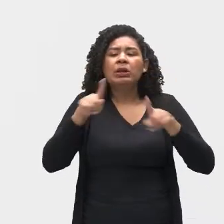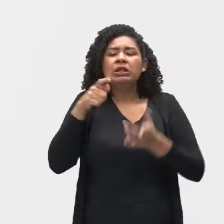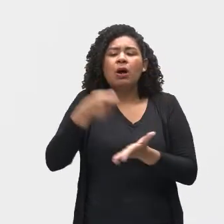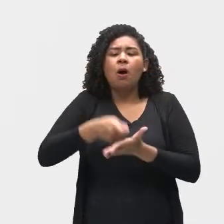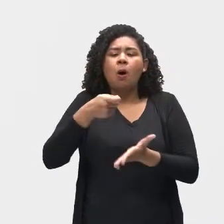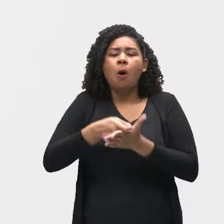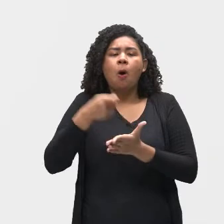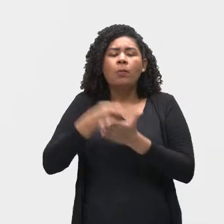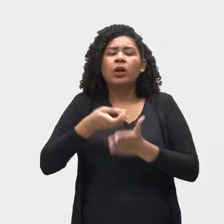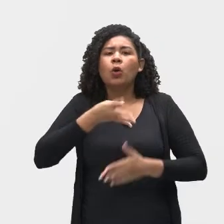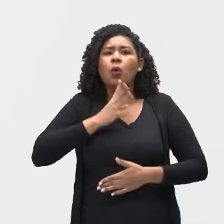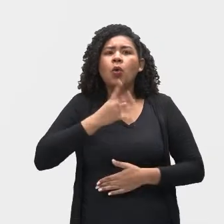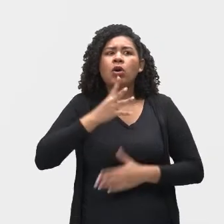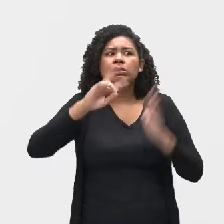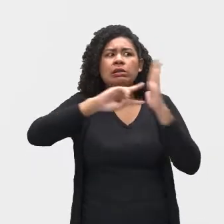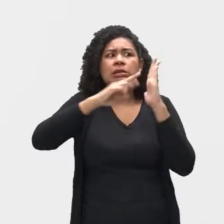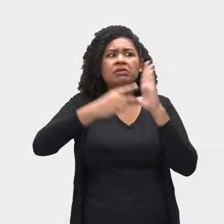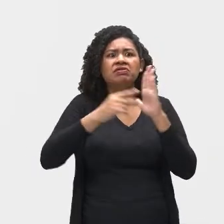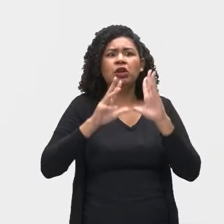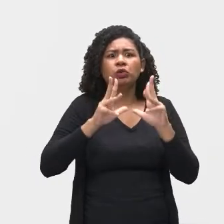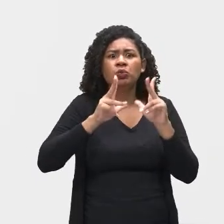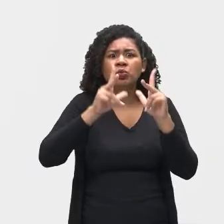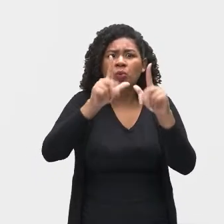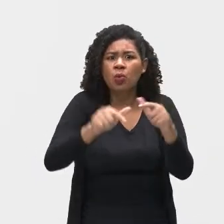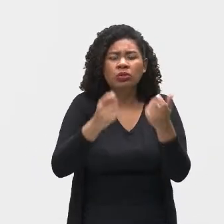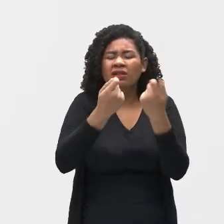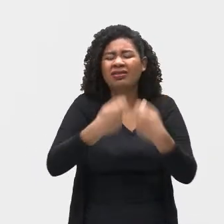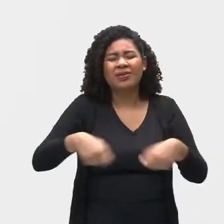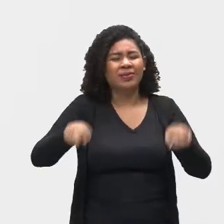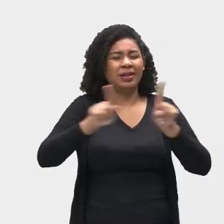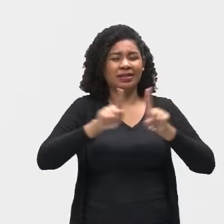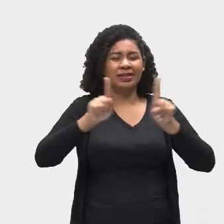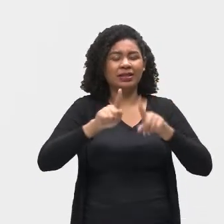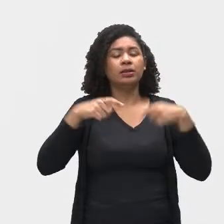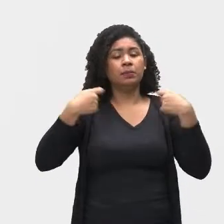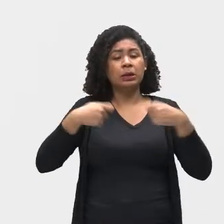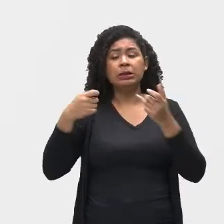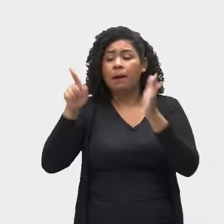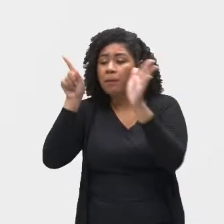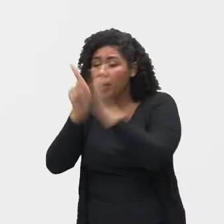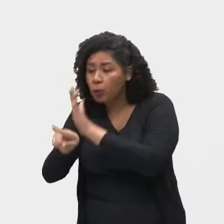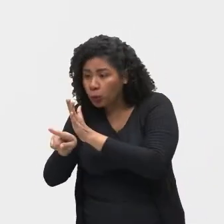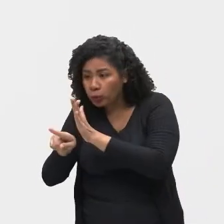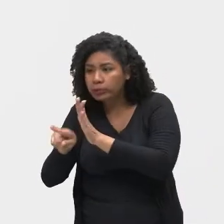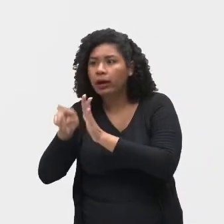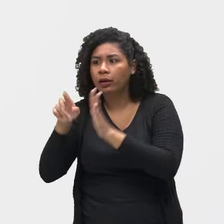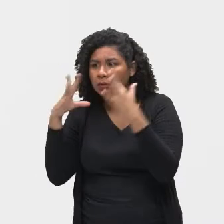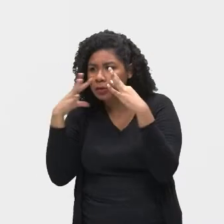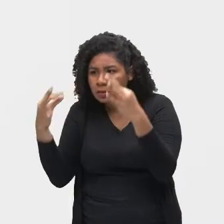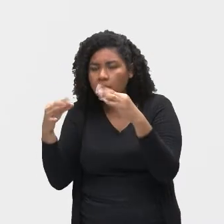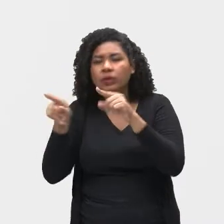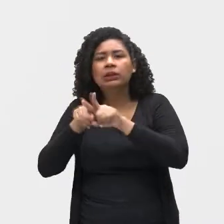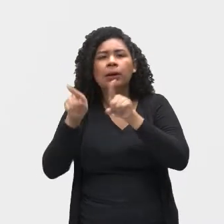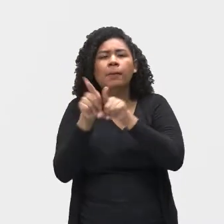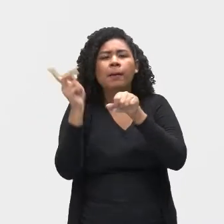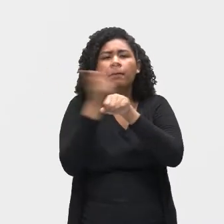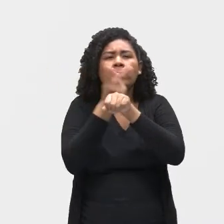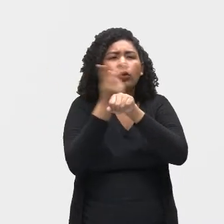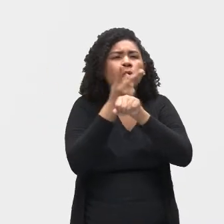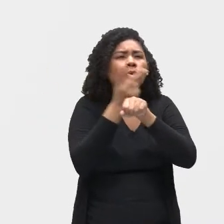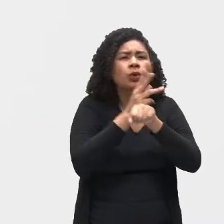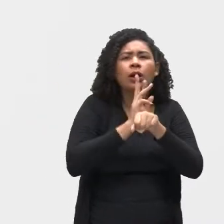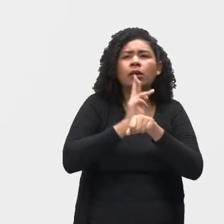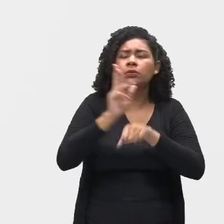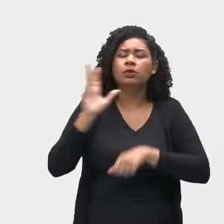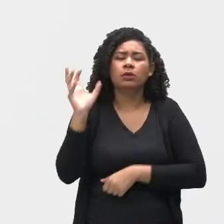o significado de todas as palavras. Foque na informação da pergunta, na informação que você quer encontrar, tá bom? Usar o seu